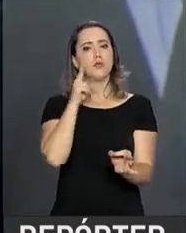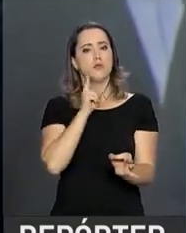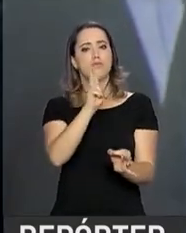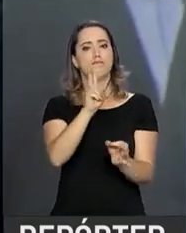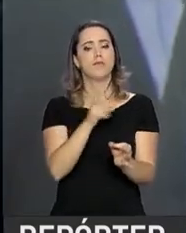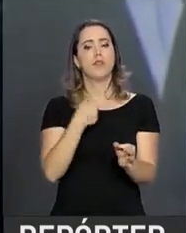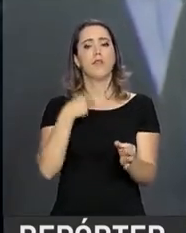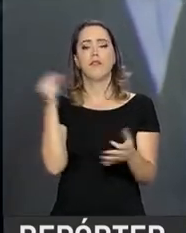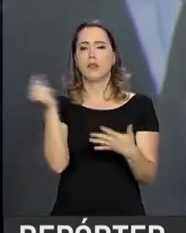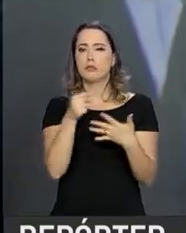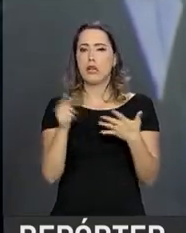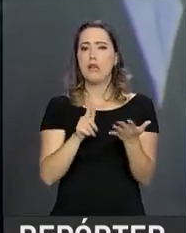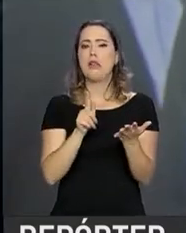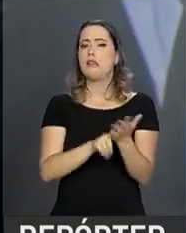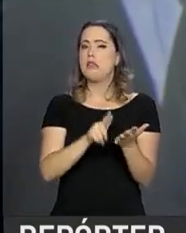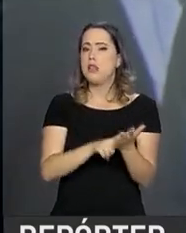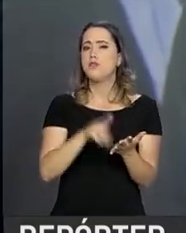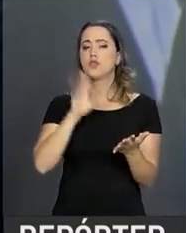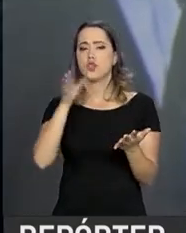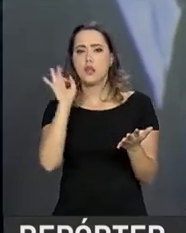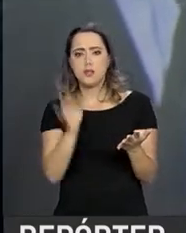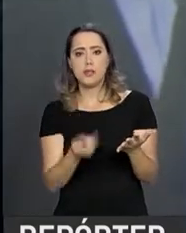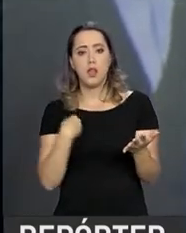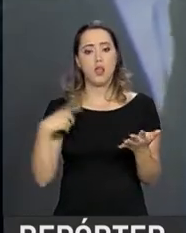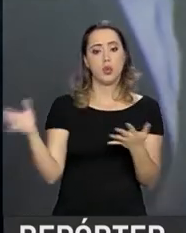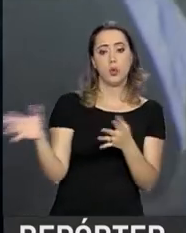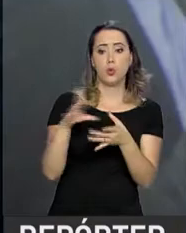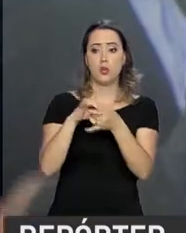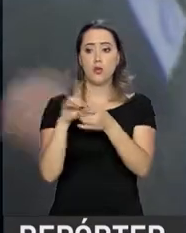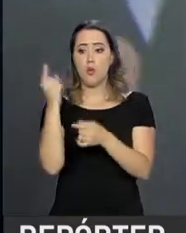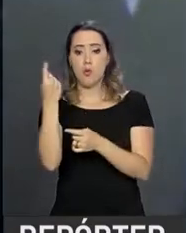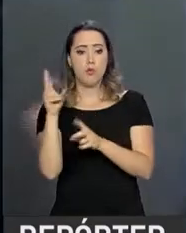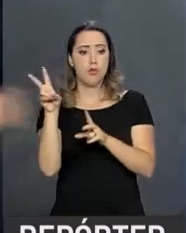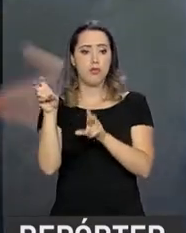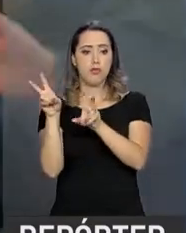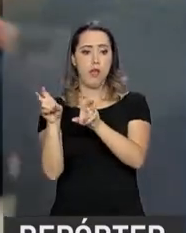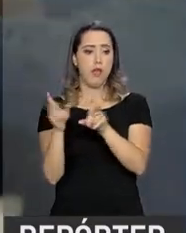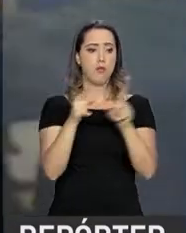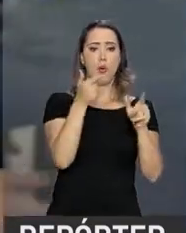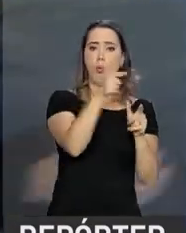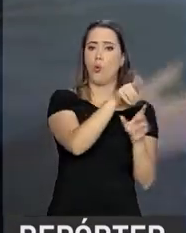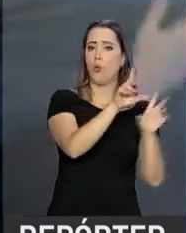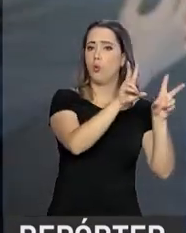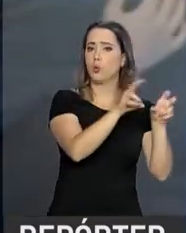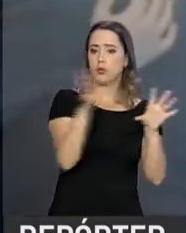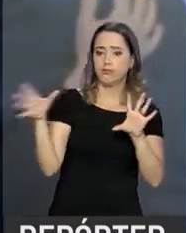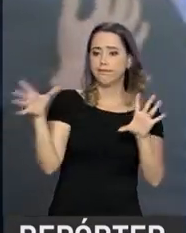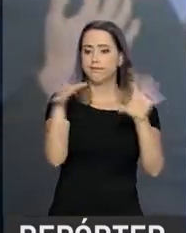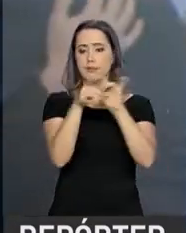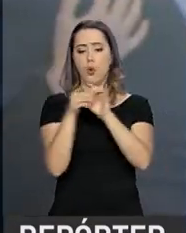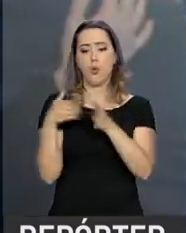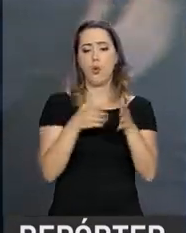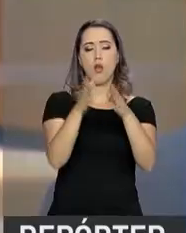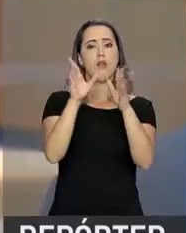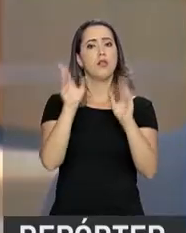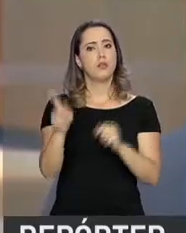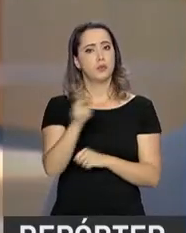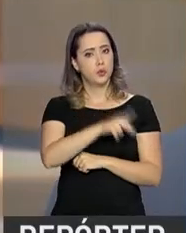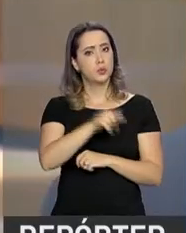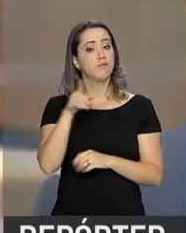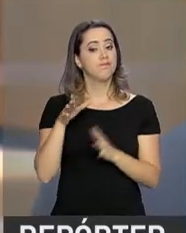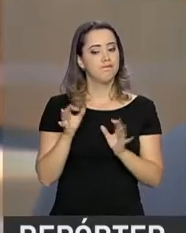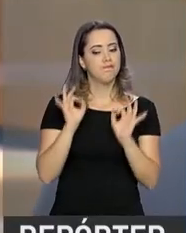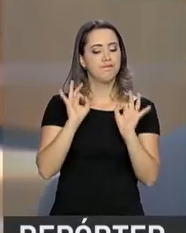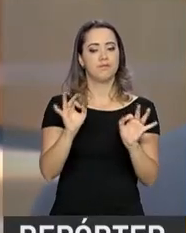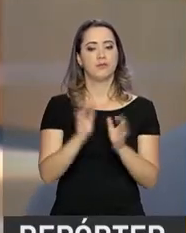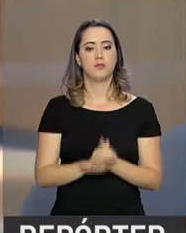na bibliografia. Olha, aqui você combina com esse tópico da sua disciplina. Então o caminho pedagógico, o percurso pedagógico é muito claro. O cidadão que não